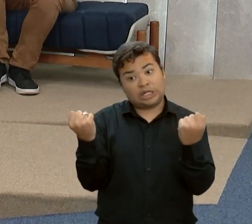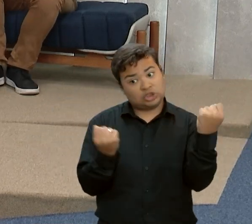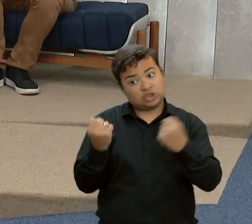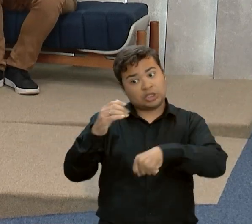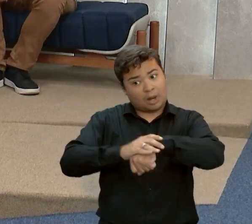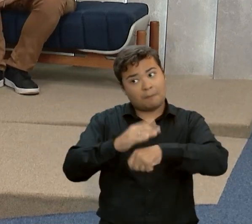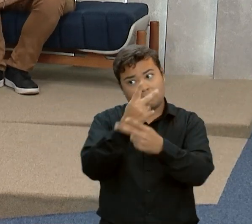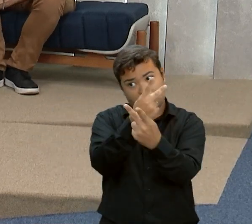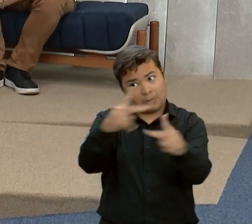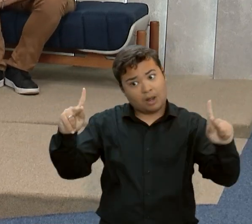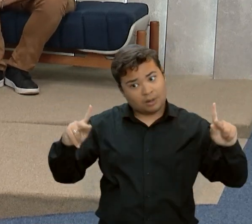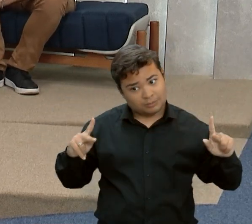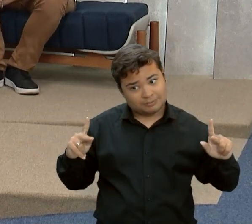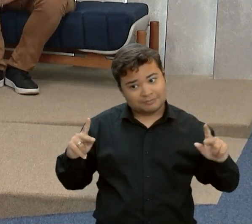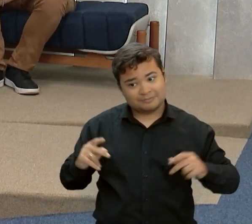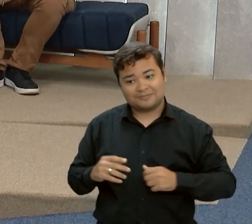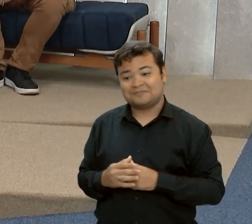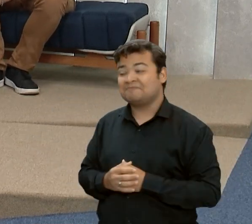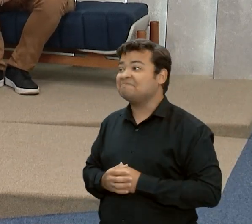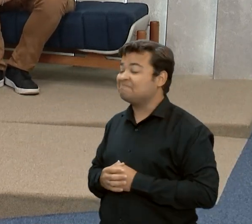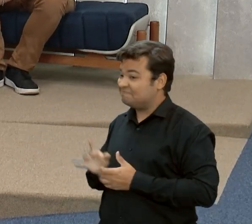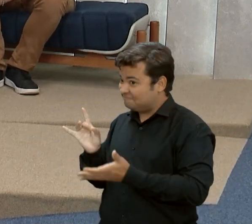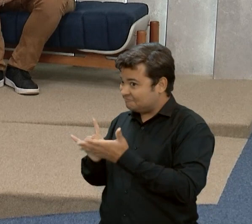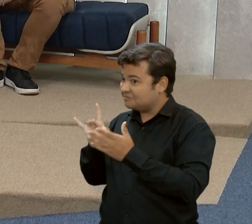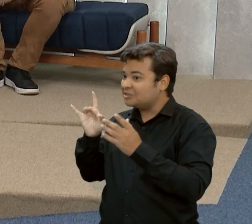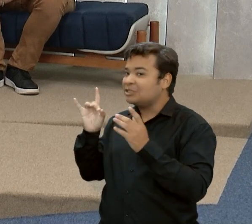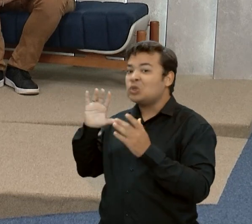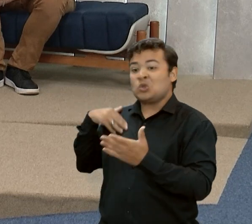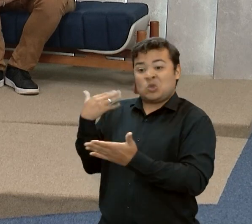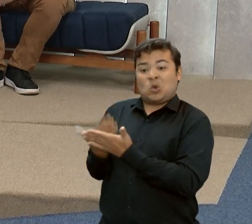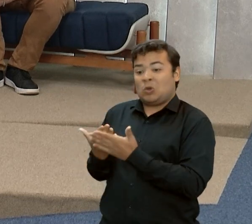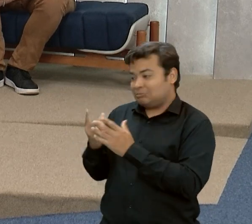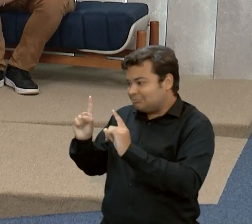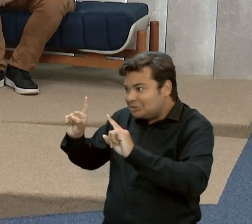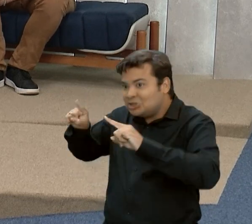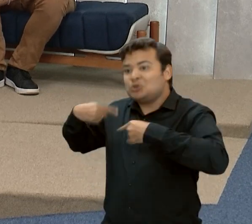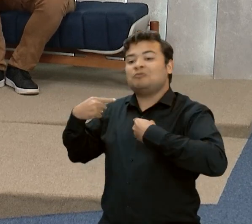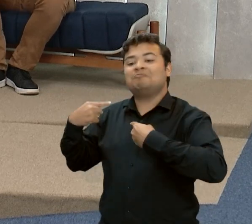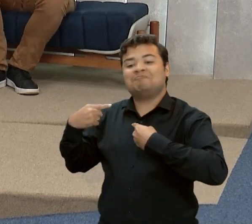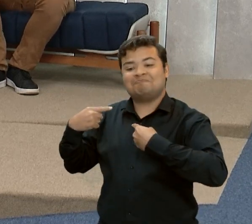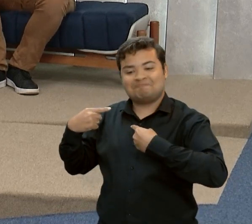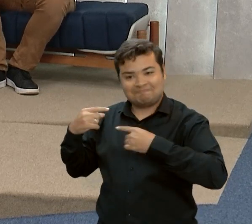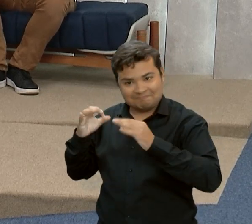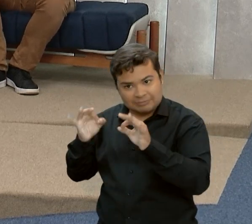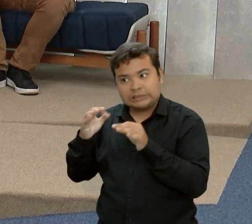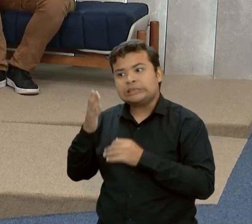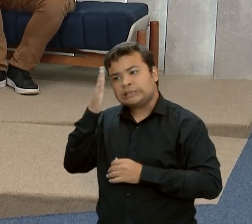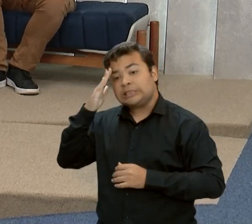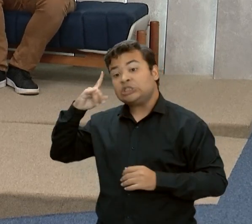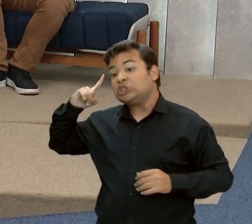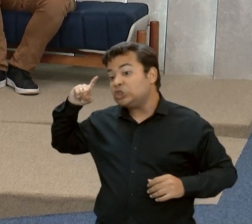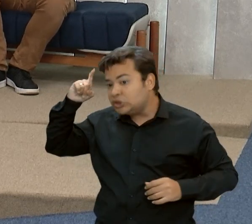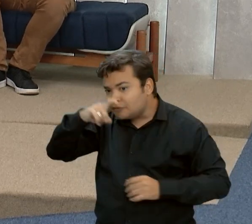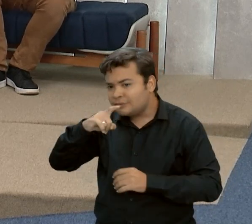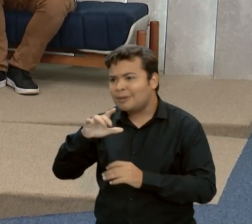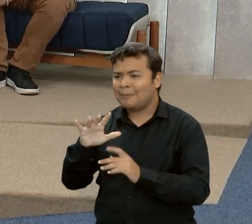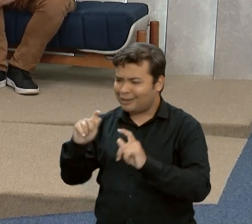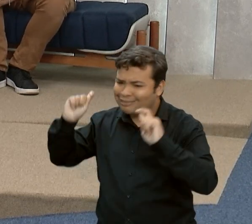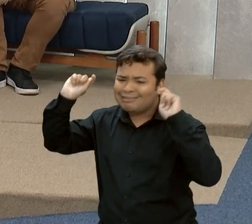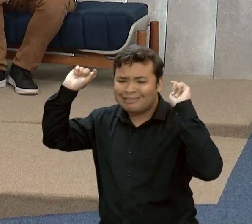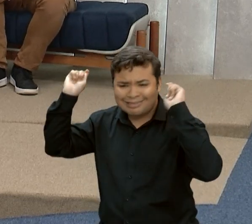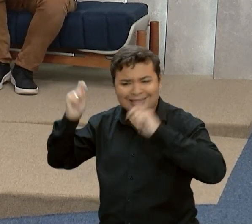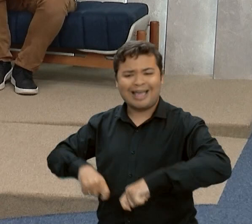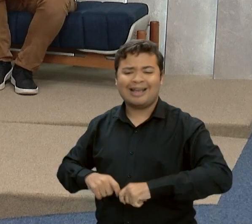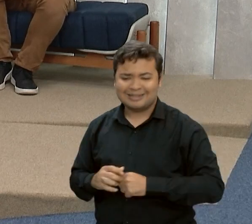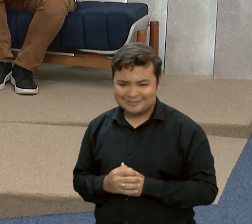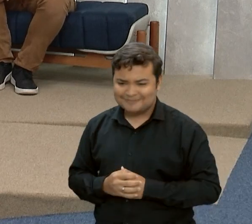Estamos aqui nesse desafio diário, porque é aquela coisa, a gente sabe que é difícil, mas é possível. Então, bora, e é